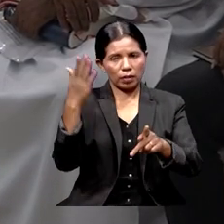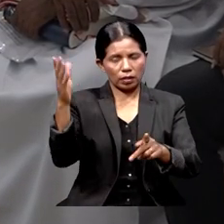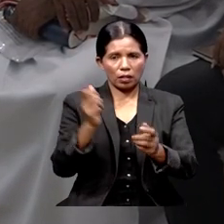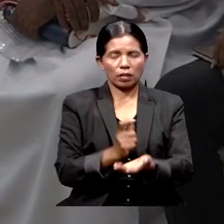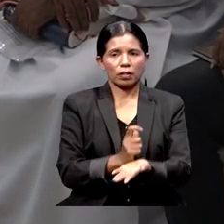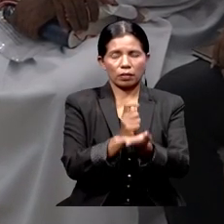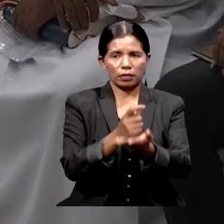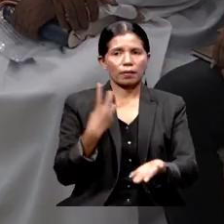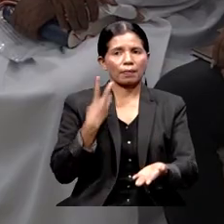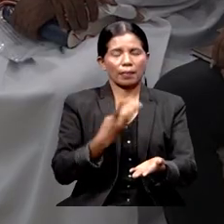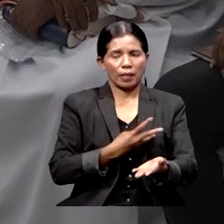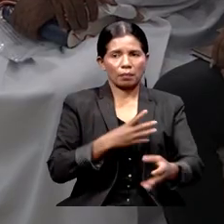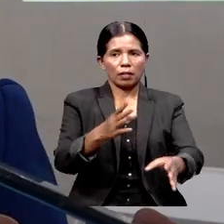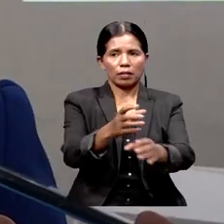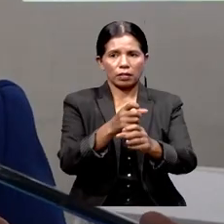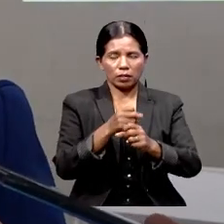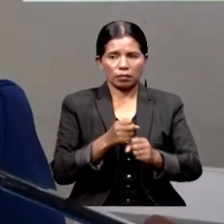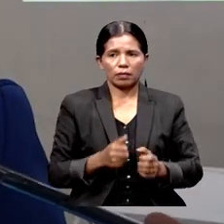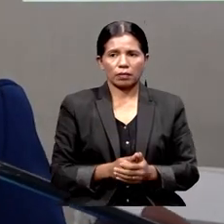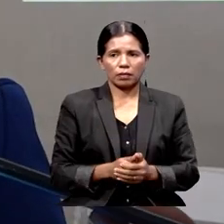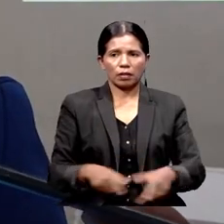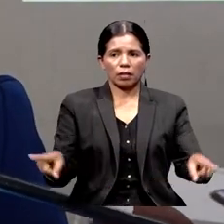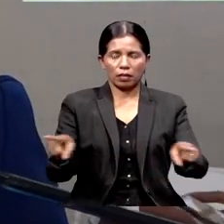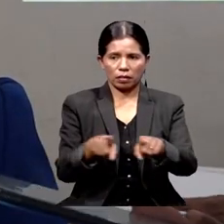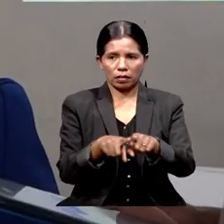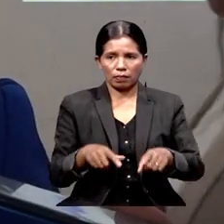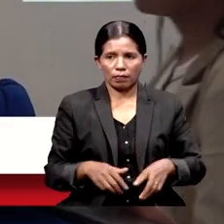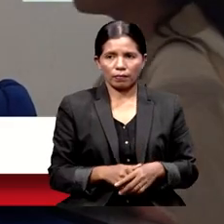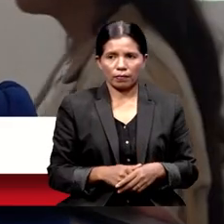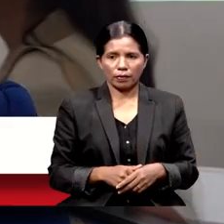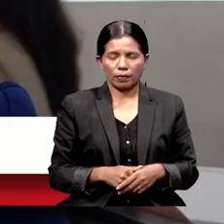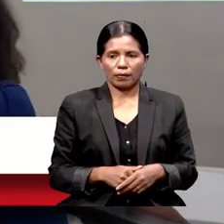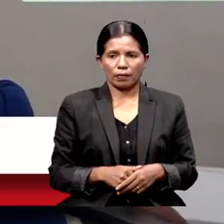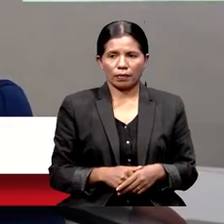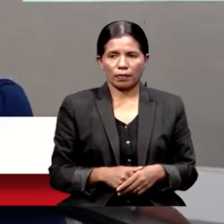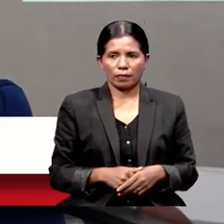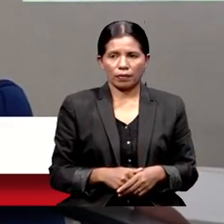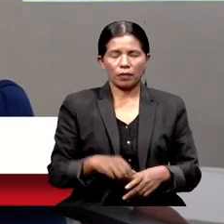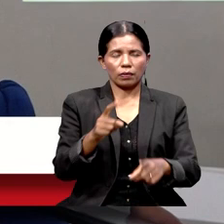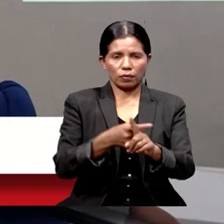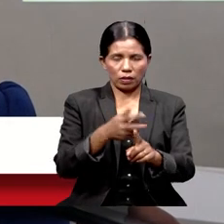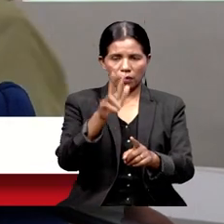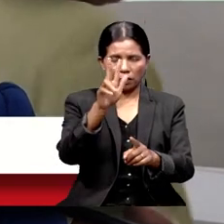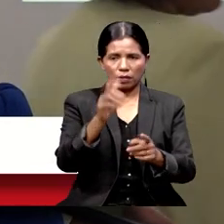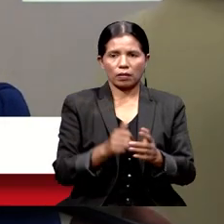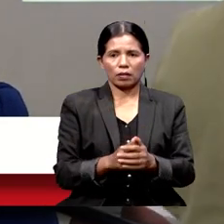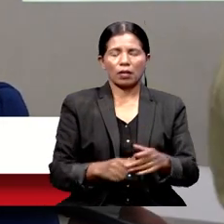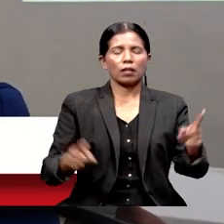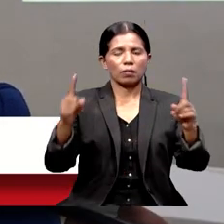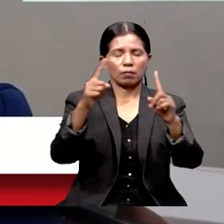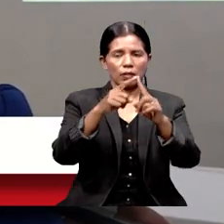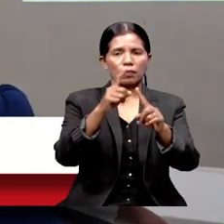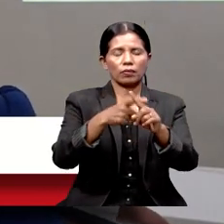A mi foi assumi cargo ne, foi maka fulan tolu, atuba fulan